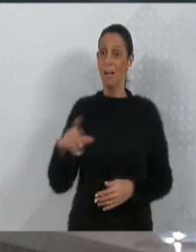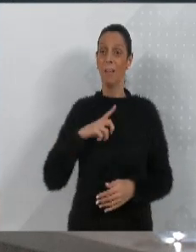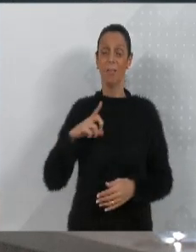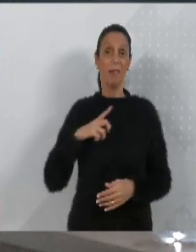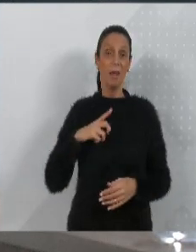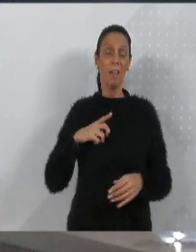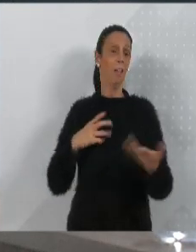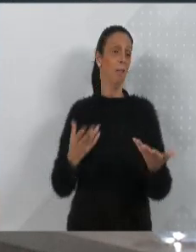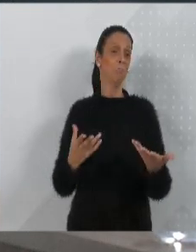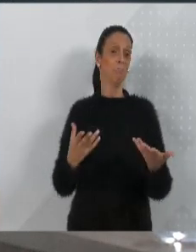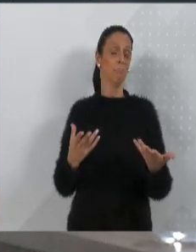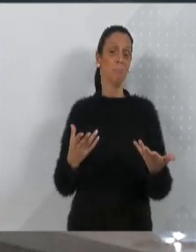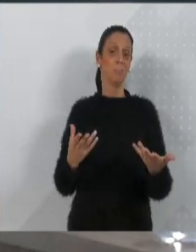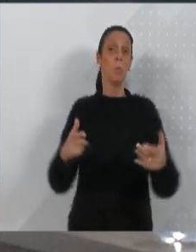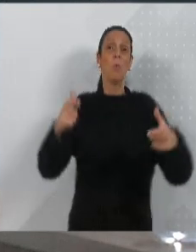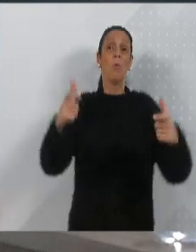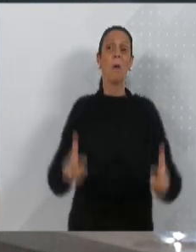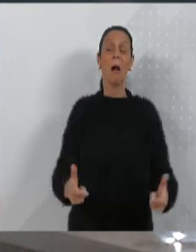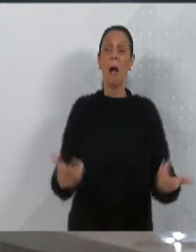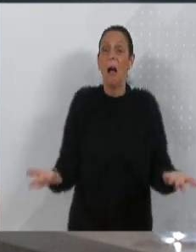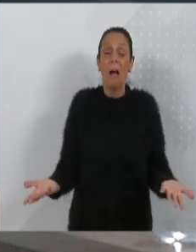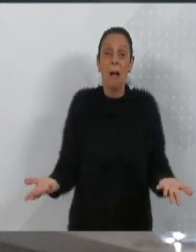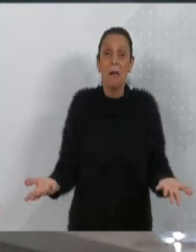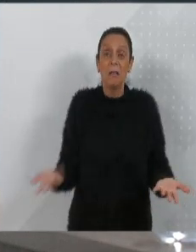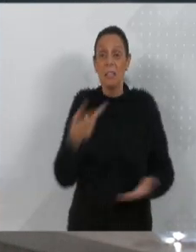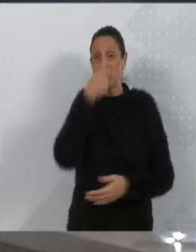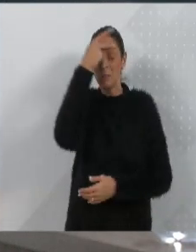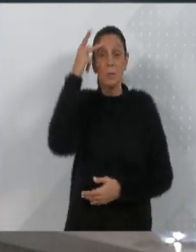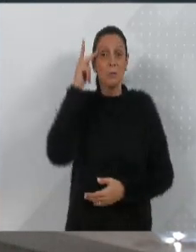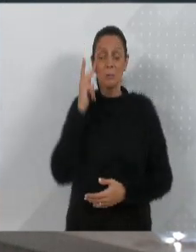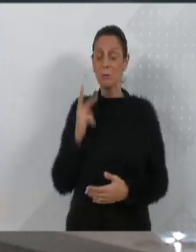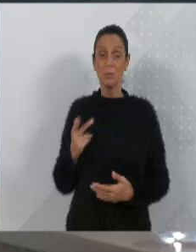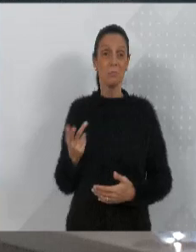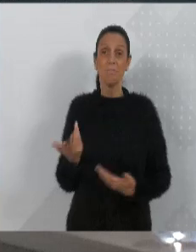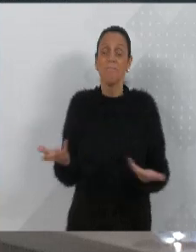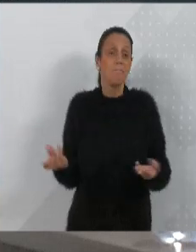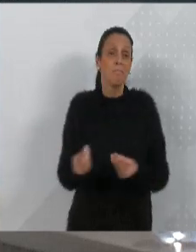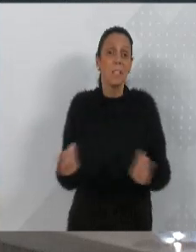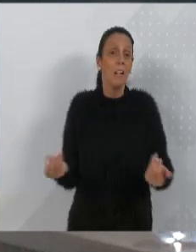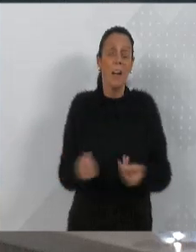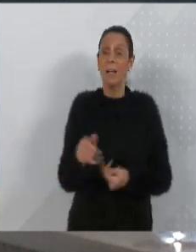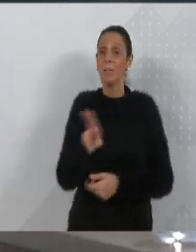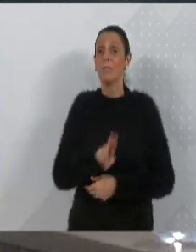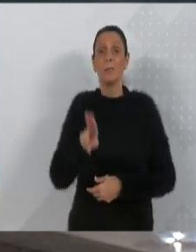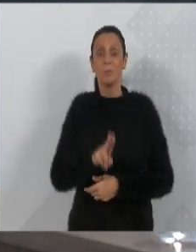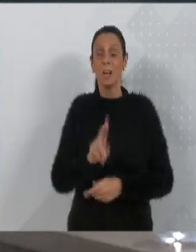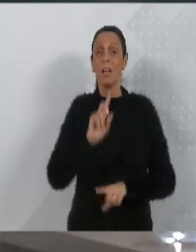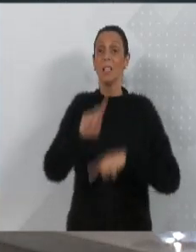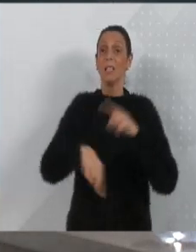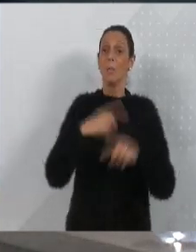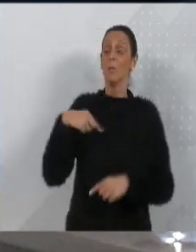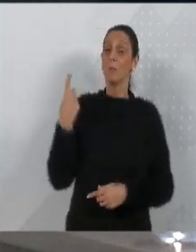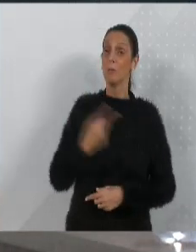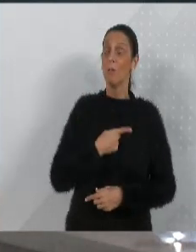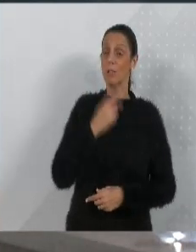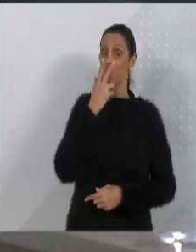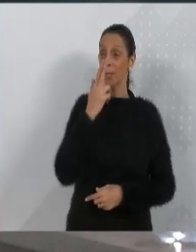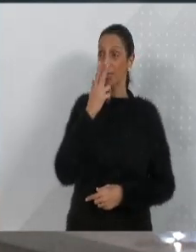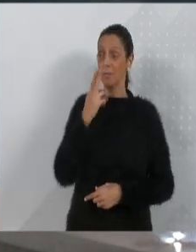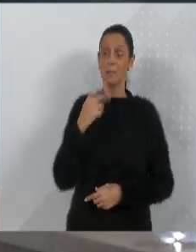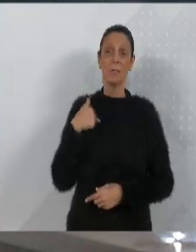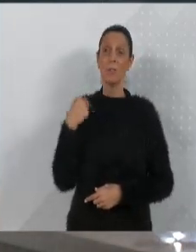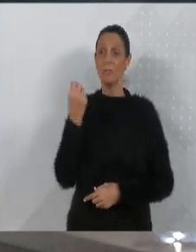e de nada vai adiantar e vai ficar uma herança maldita que deixará os nossos nomes talvez ah pro resto da vida seria